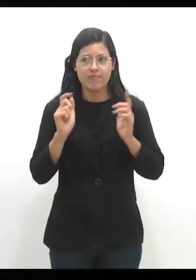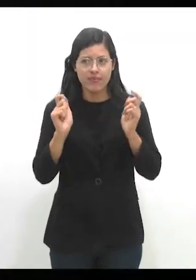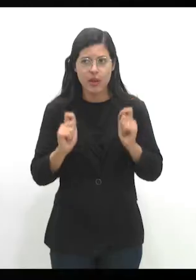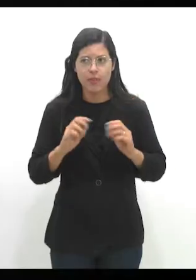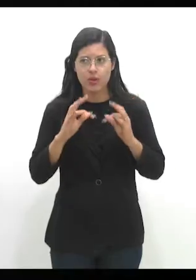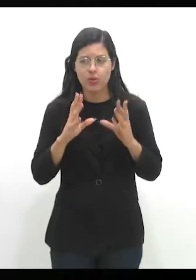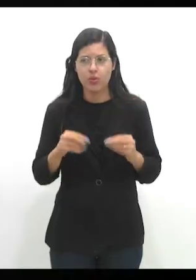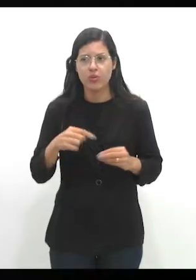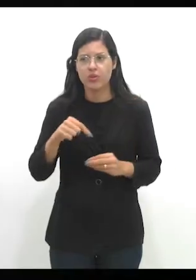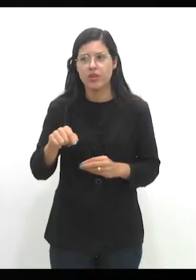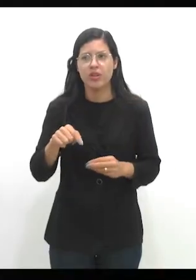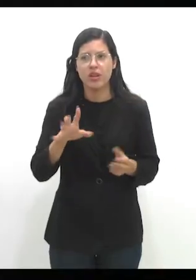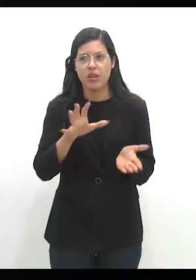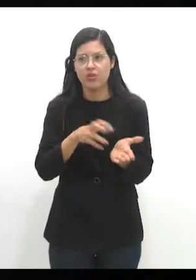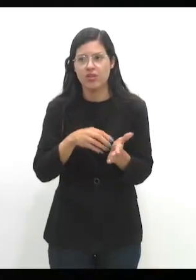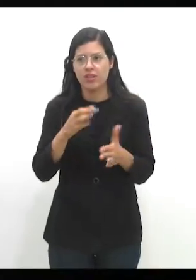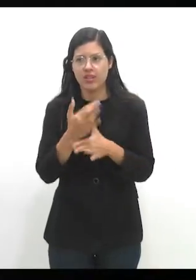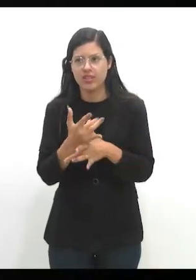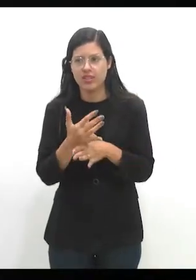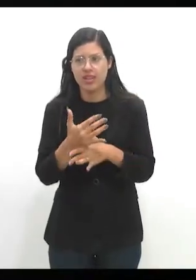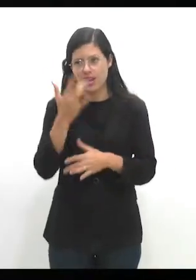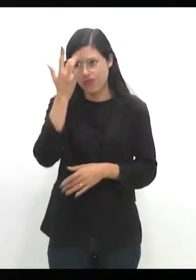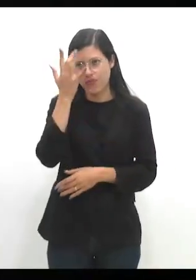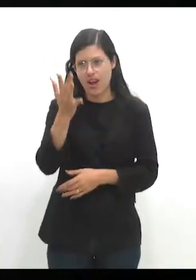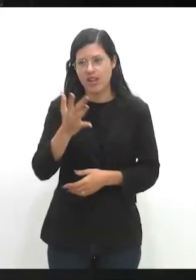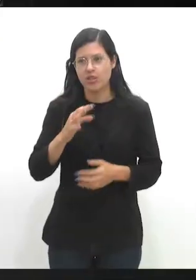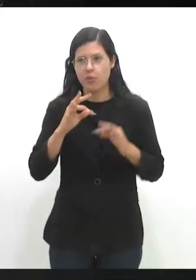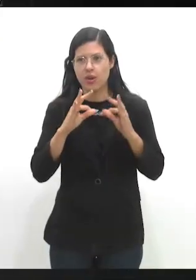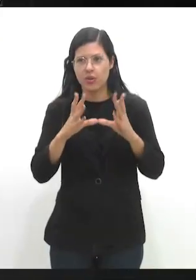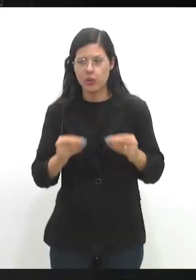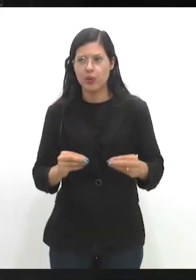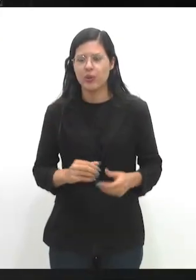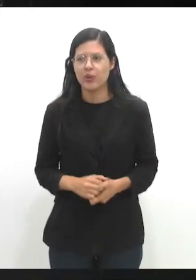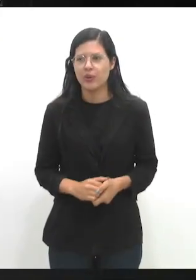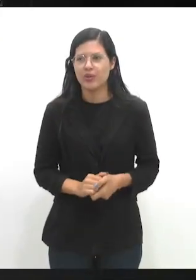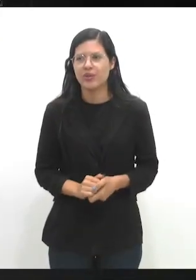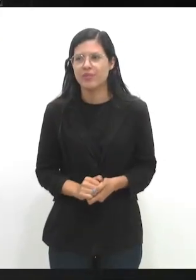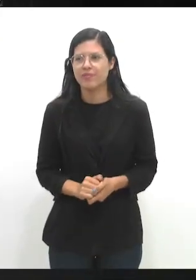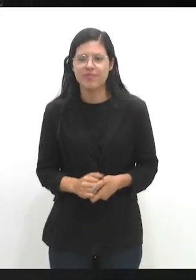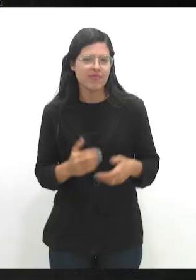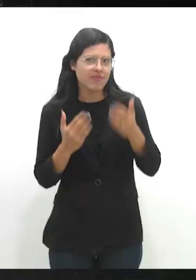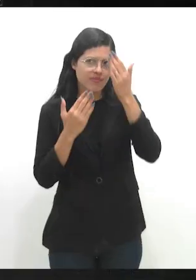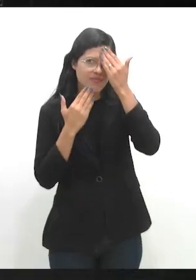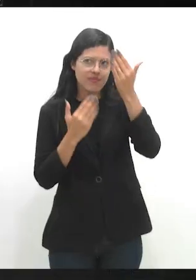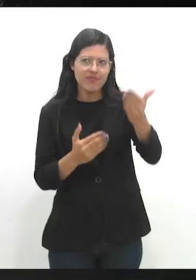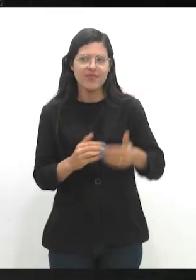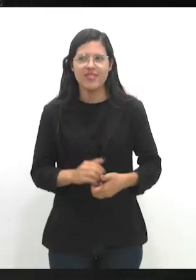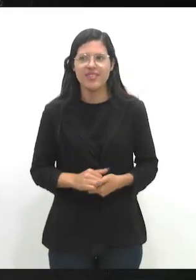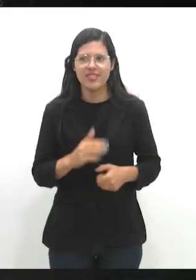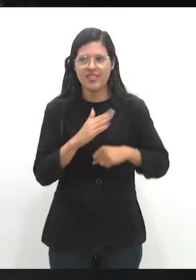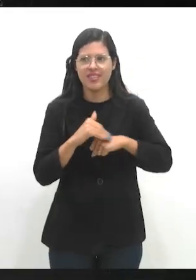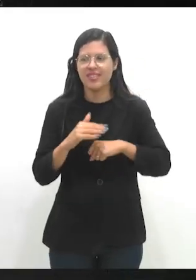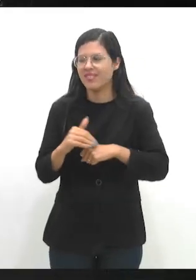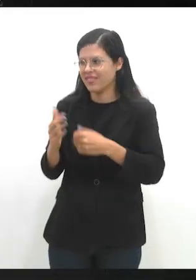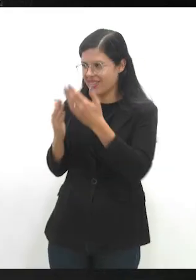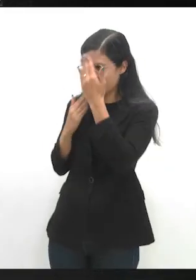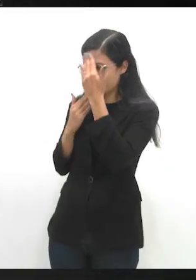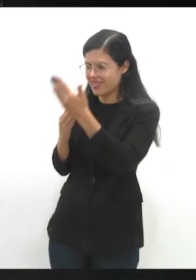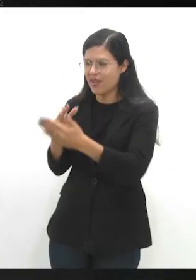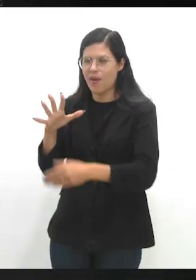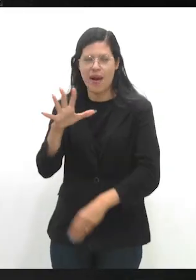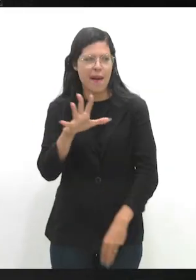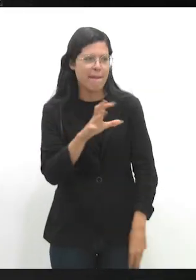então dá para todo mundo ir, sem contar que é no centro da cidade, né, gente? Facinho para todo mundo. Bom demais. Obrigado a você,